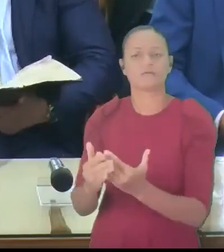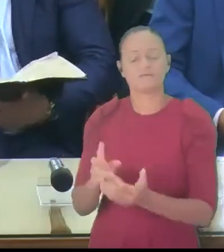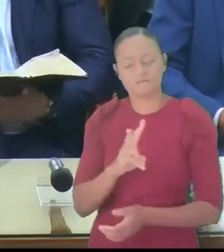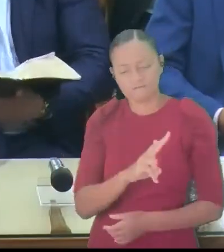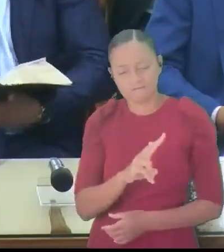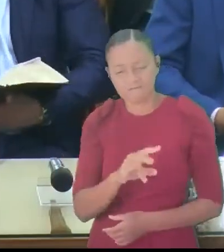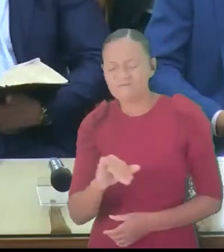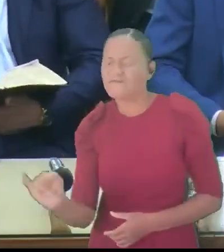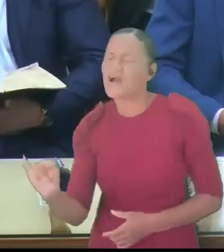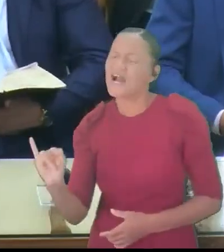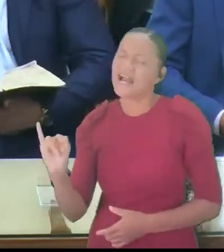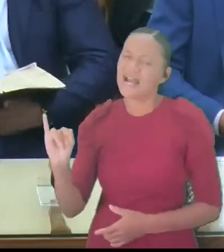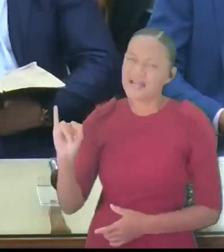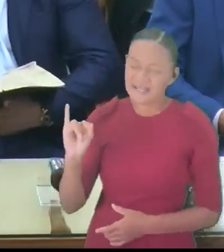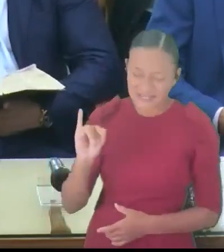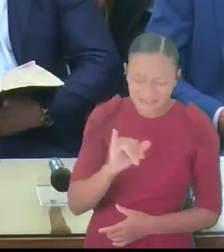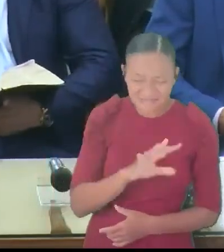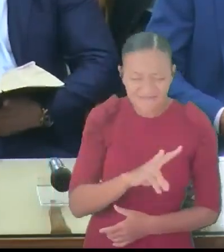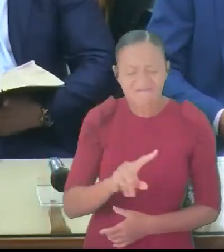será exterminado